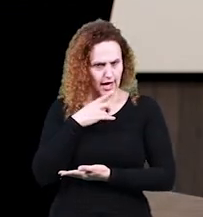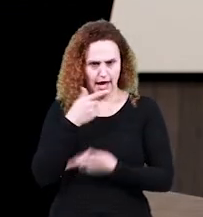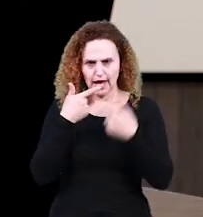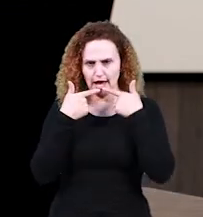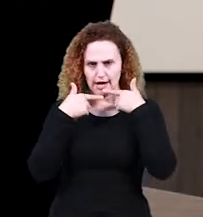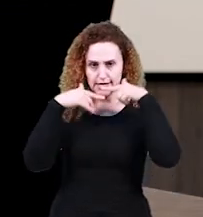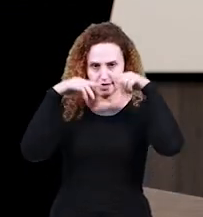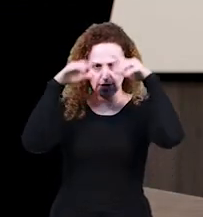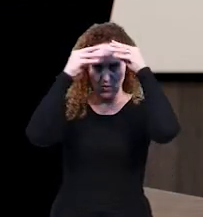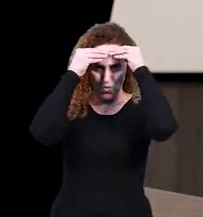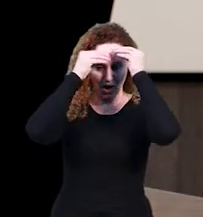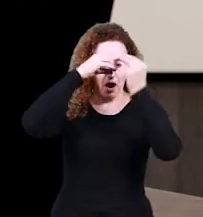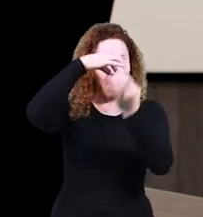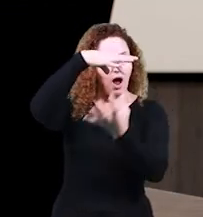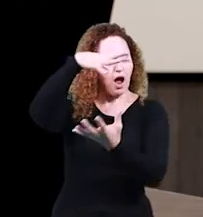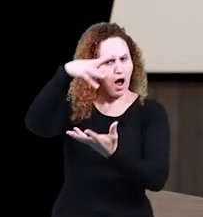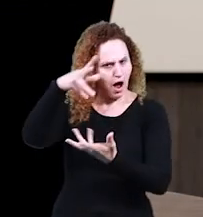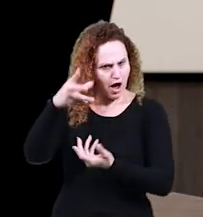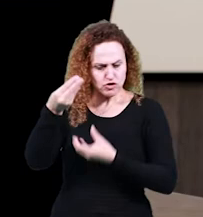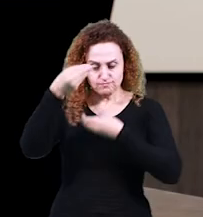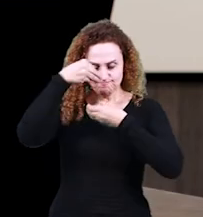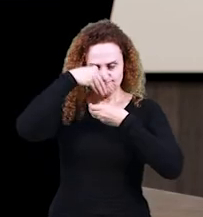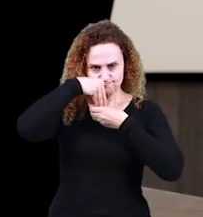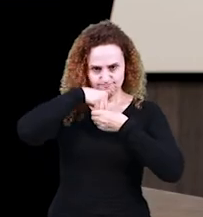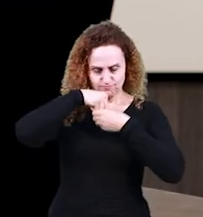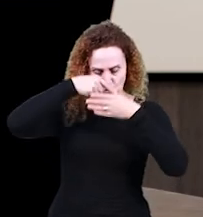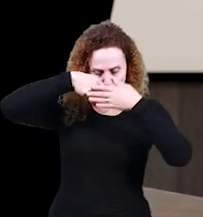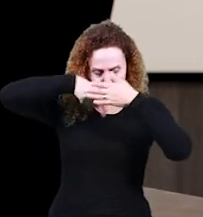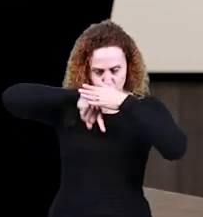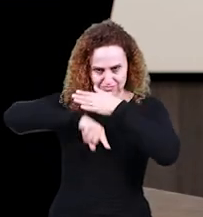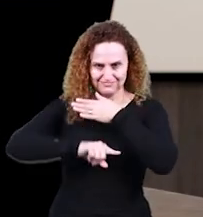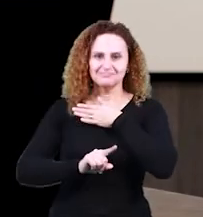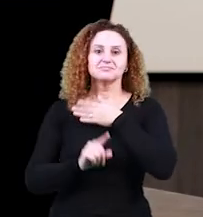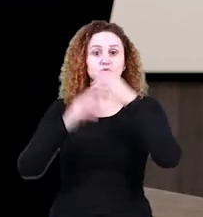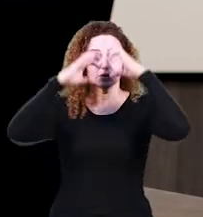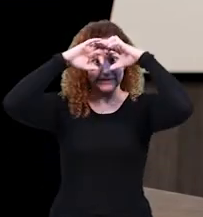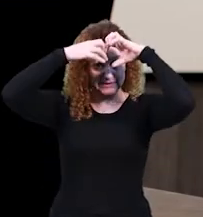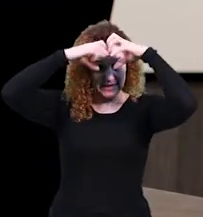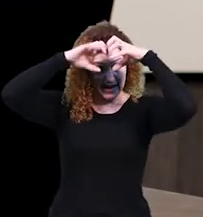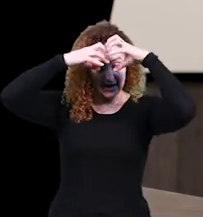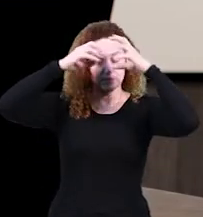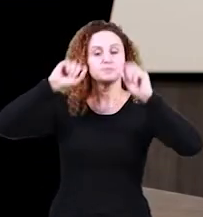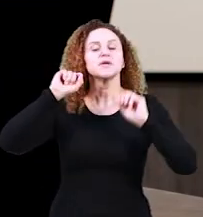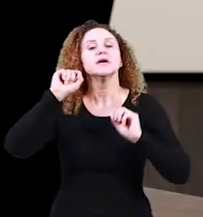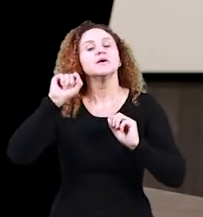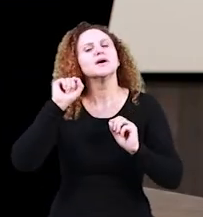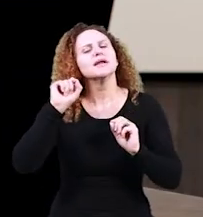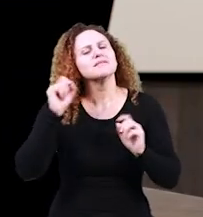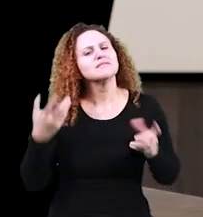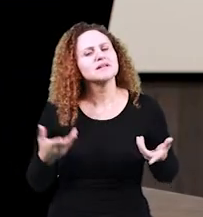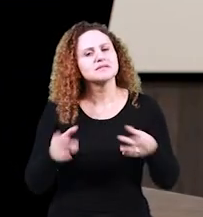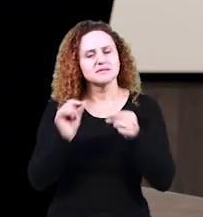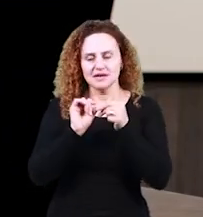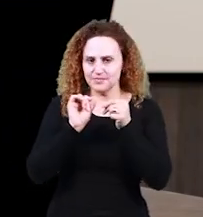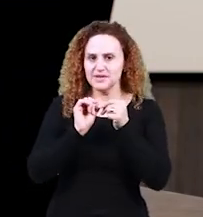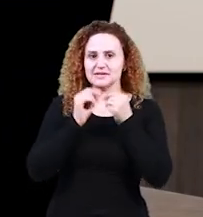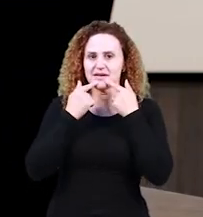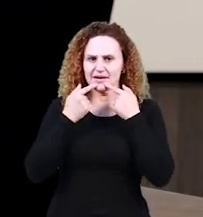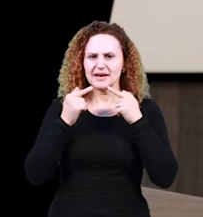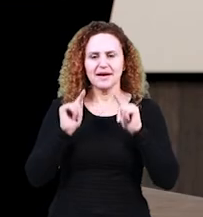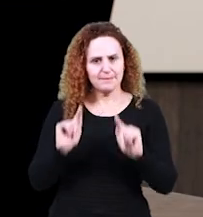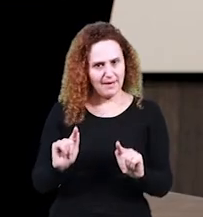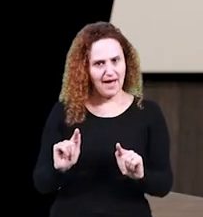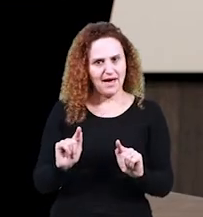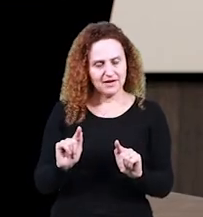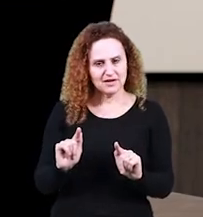gramática Universal que ele é inata segundo chomsky né Já tá internalizada no cérebro e ela vai trazer é também além